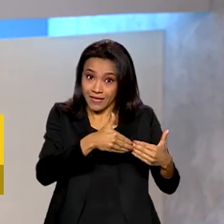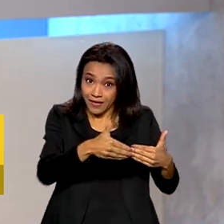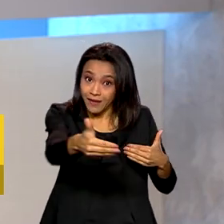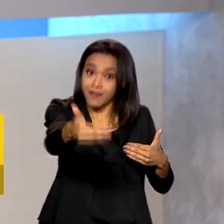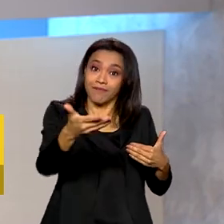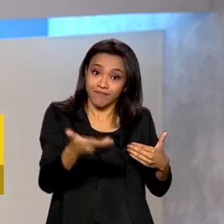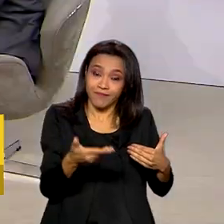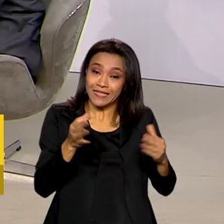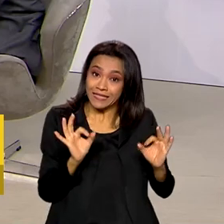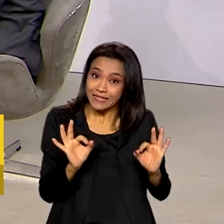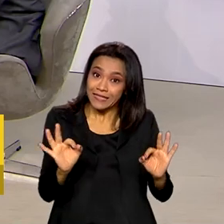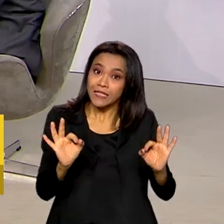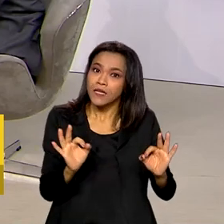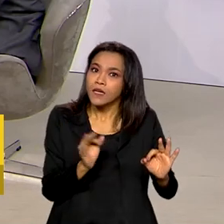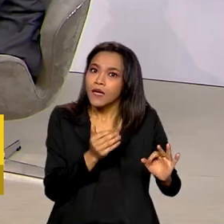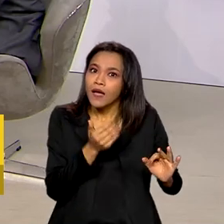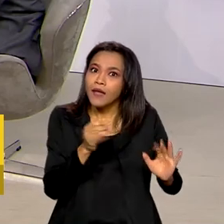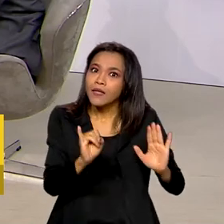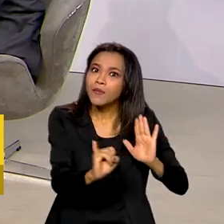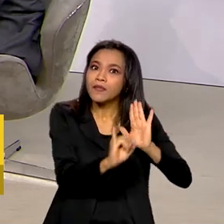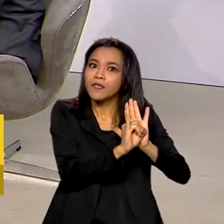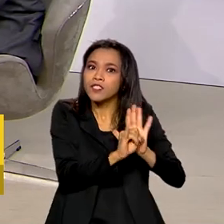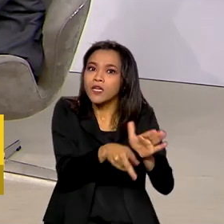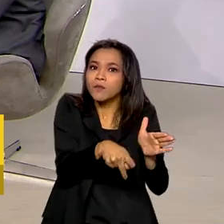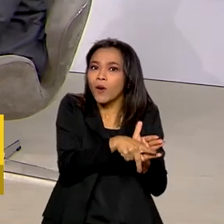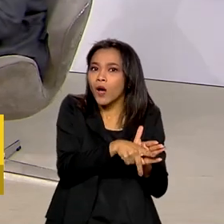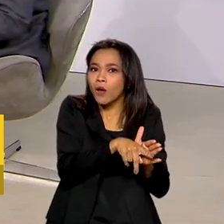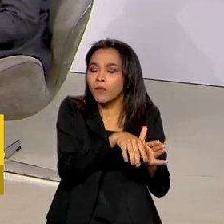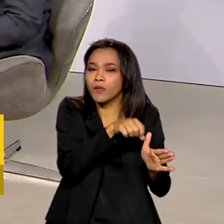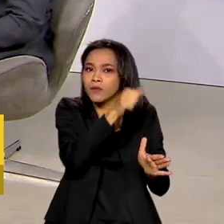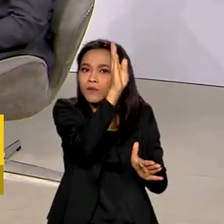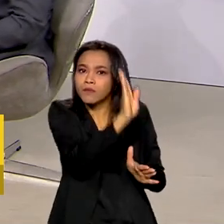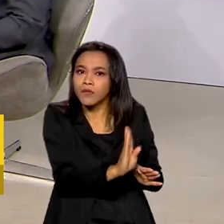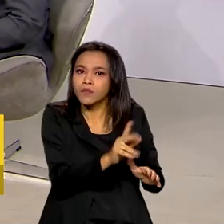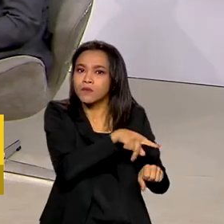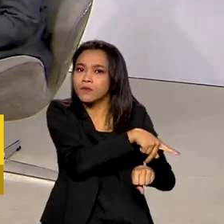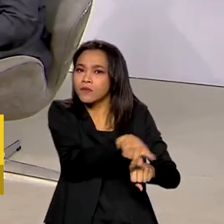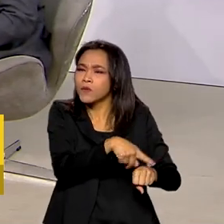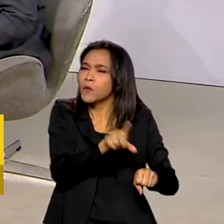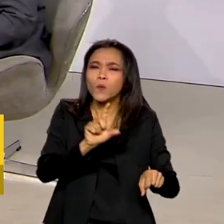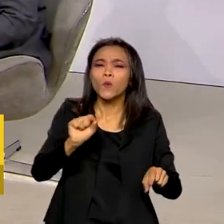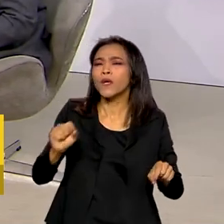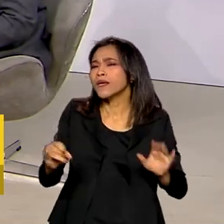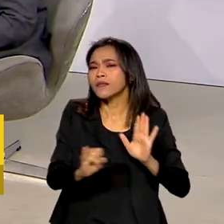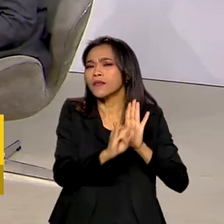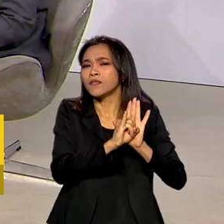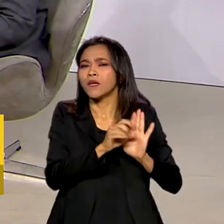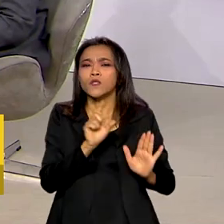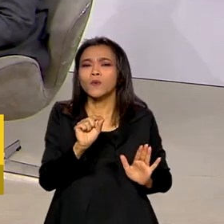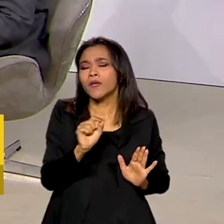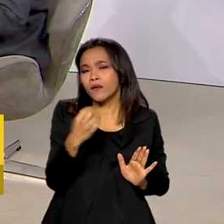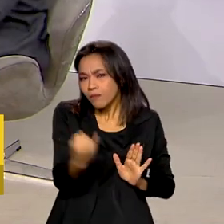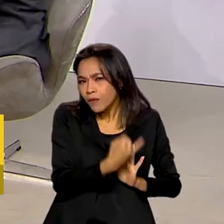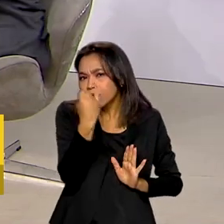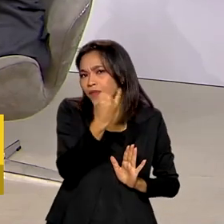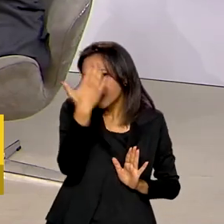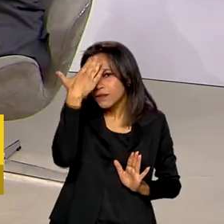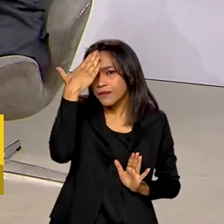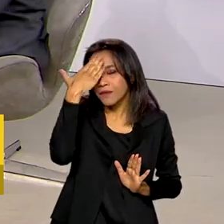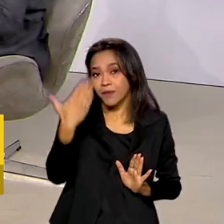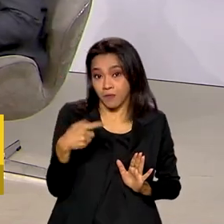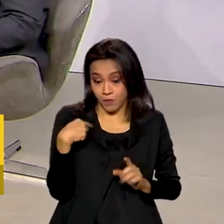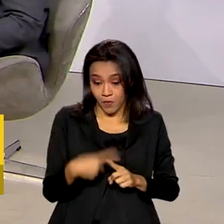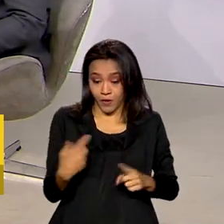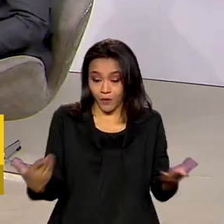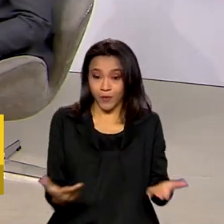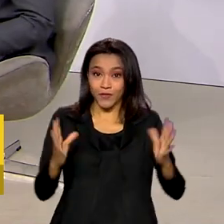se começa a construir uma identidade nacional, não é isso? O que é essa identidade nacional e o que é importante saber? Porque hoje também a gente comemora